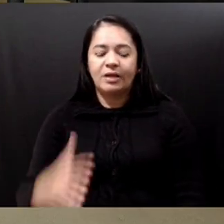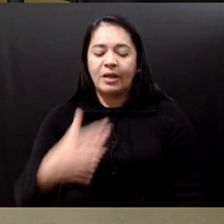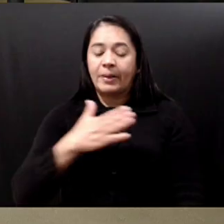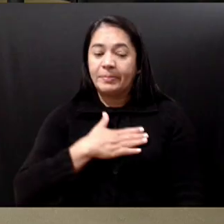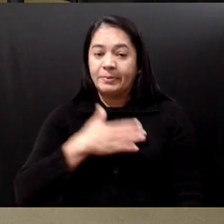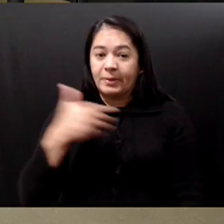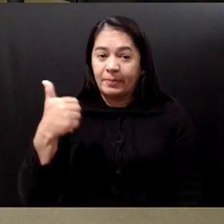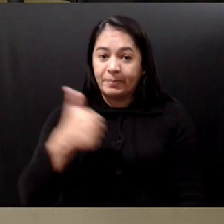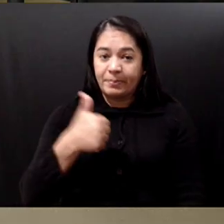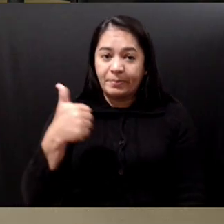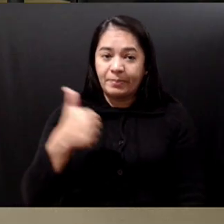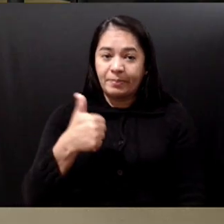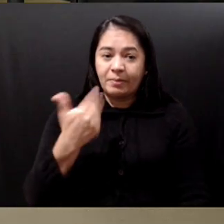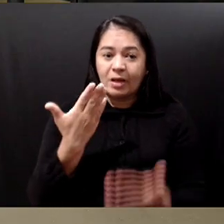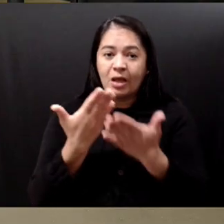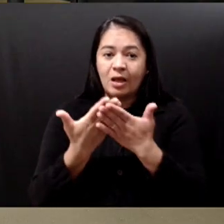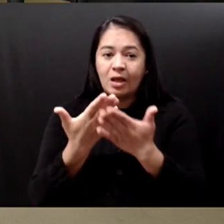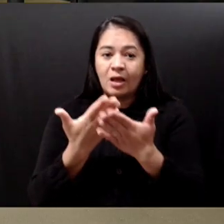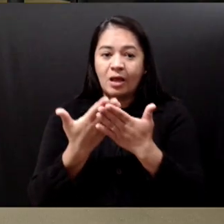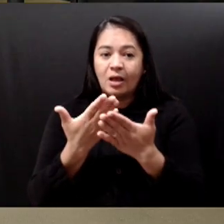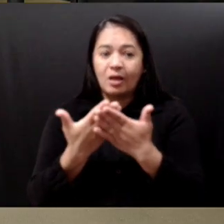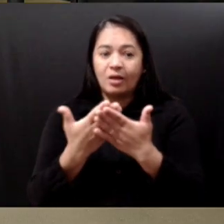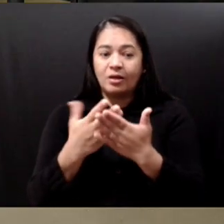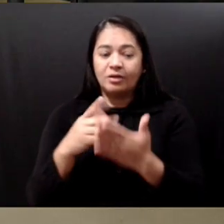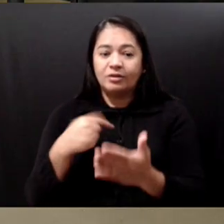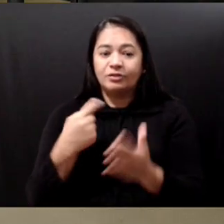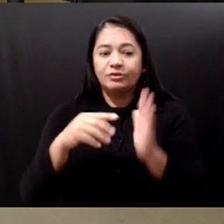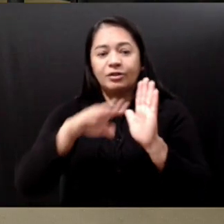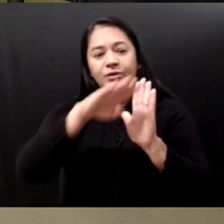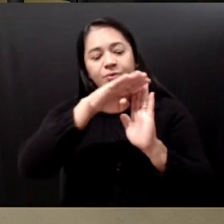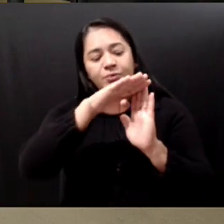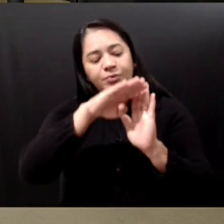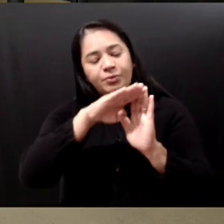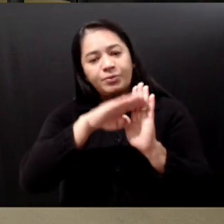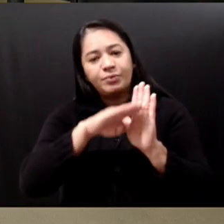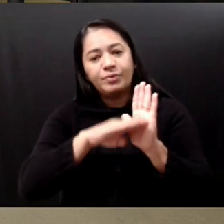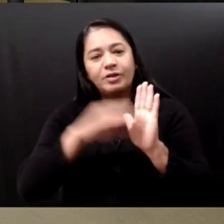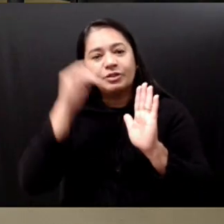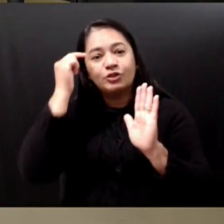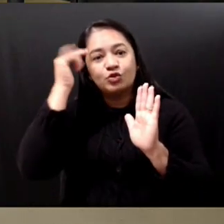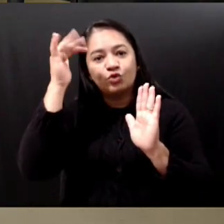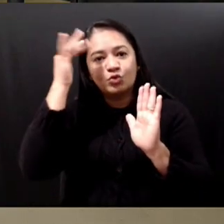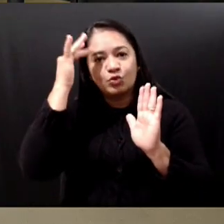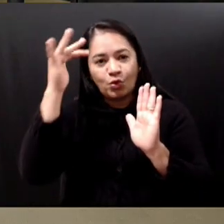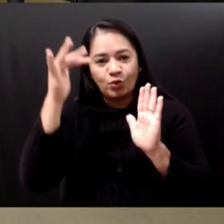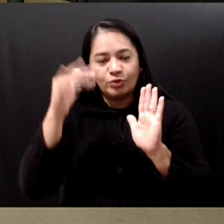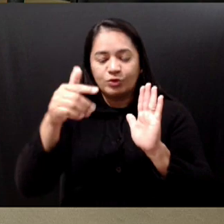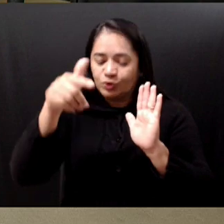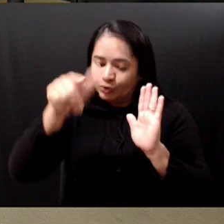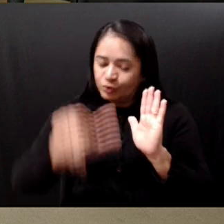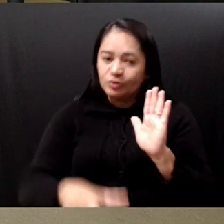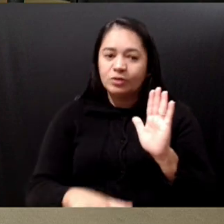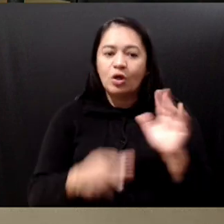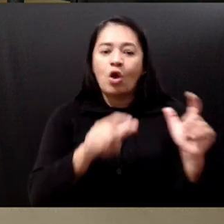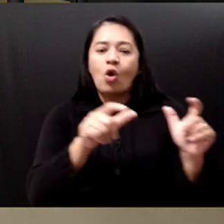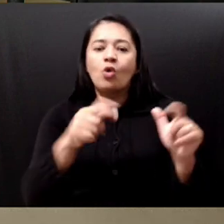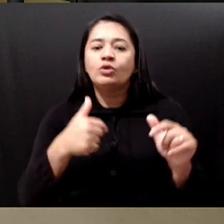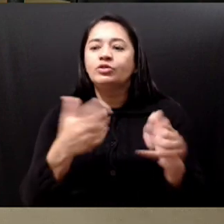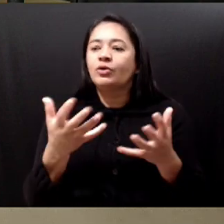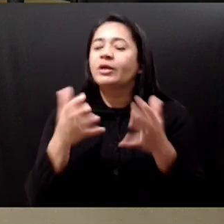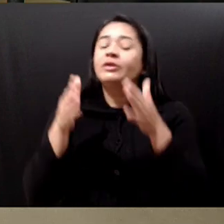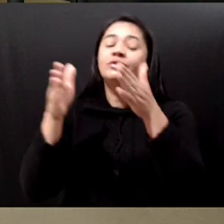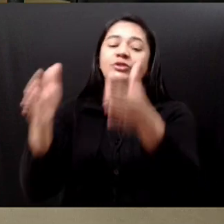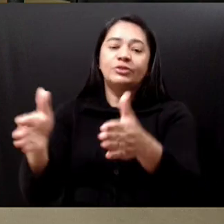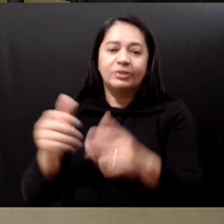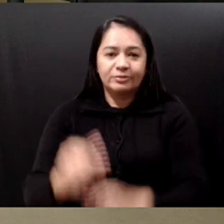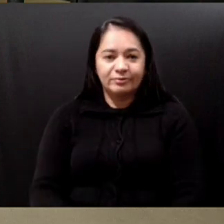aula, a gente lista os sonhos, porque, de novo, onde eu quero chegar? O que eu quero